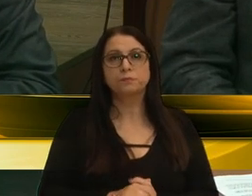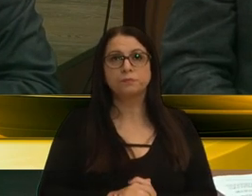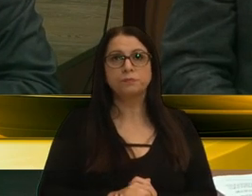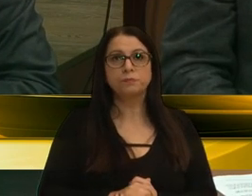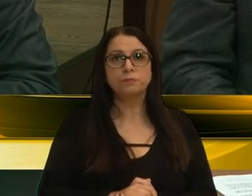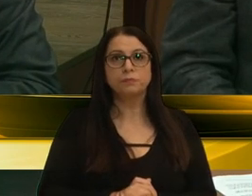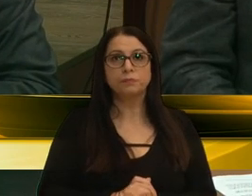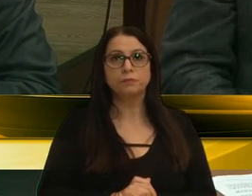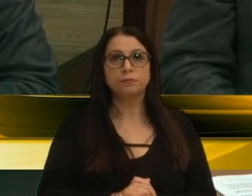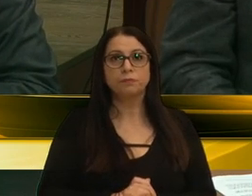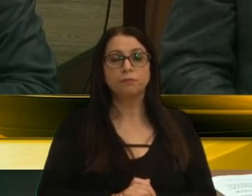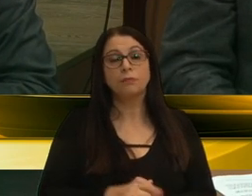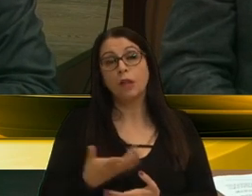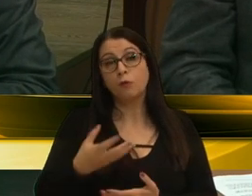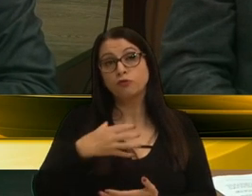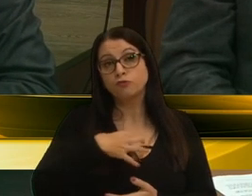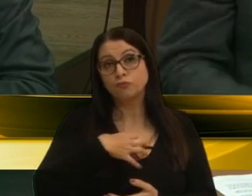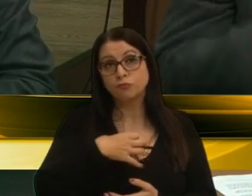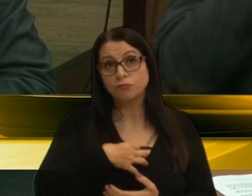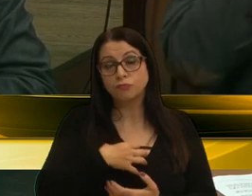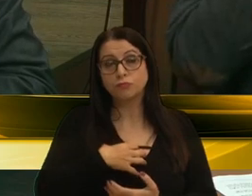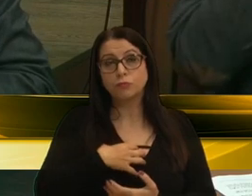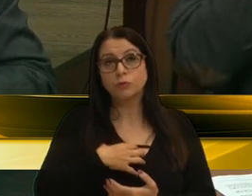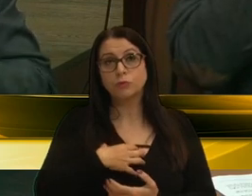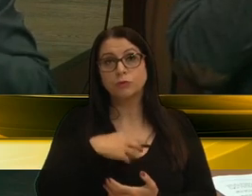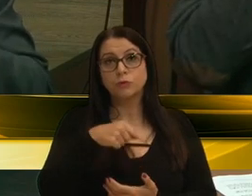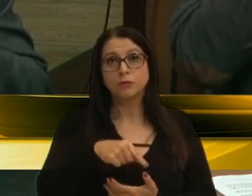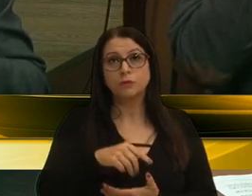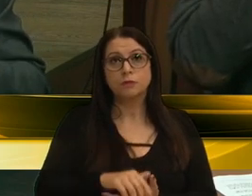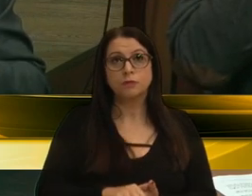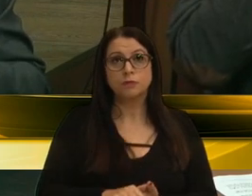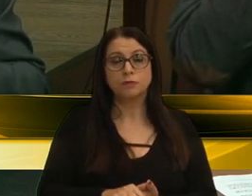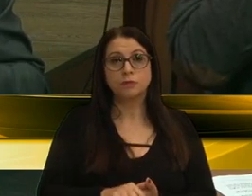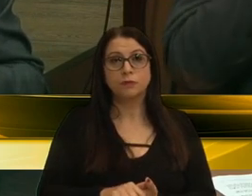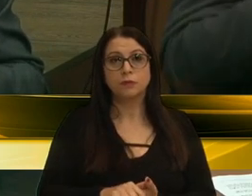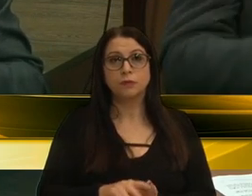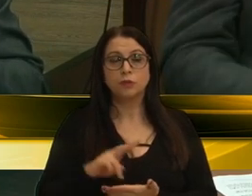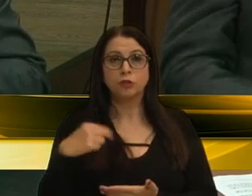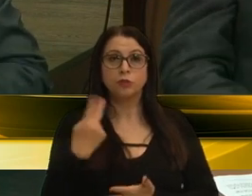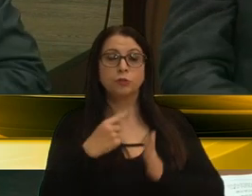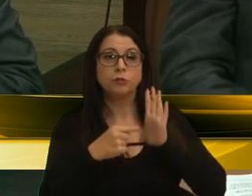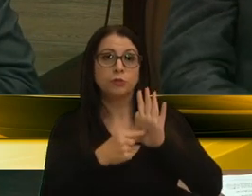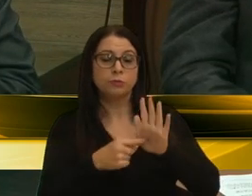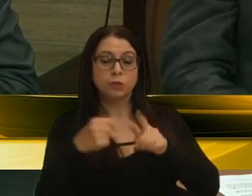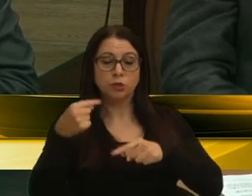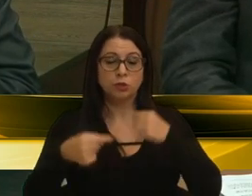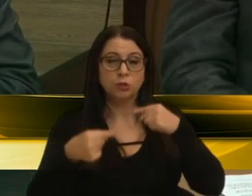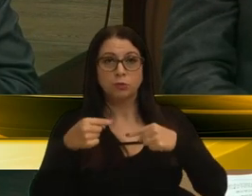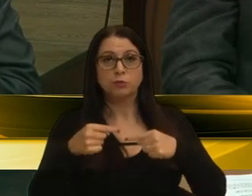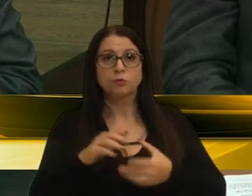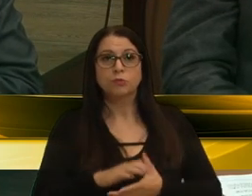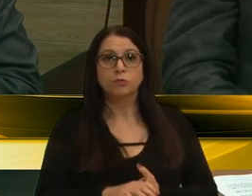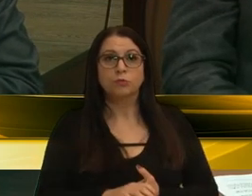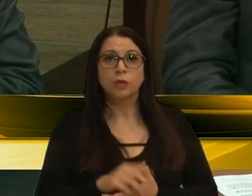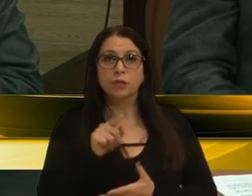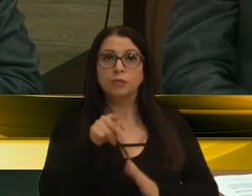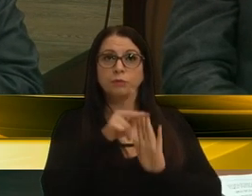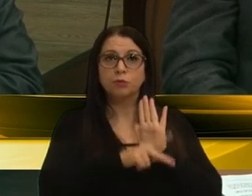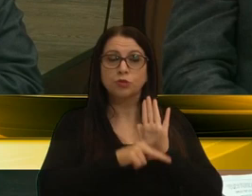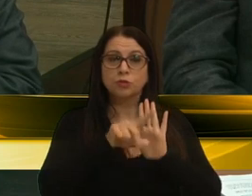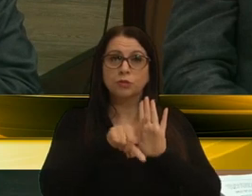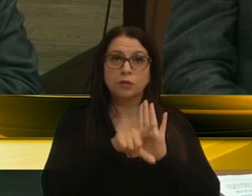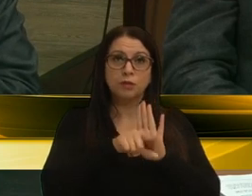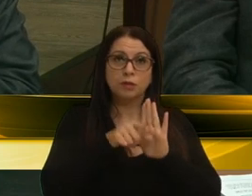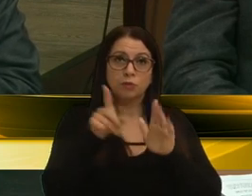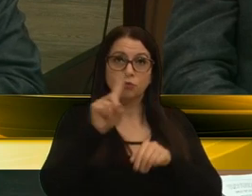é uma forma que vem a calha de que nós trazemos em discussão esse projeto de lei no